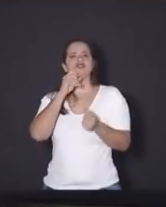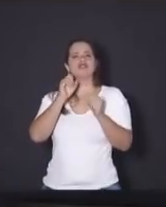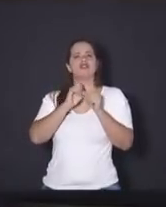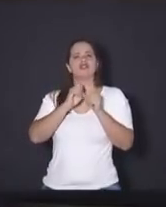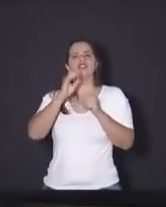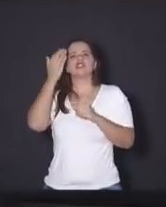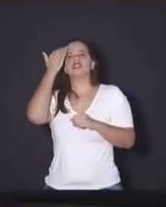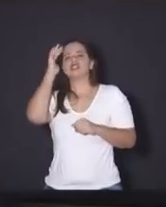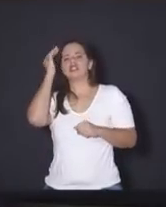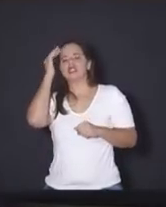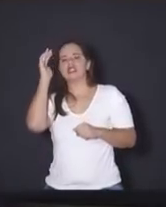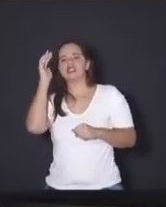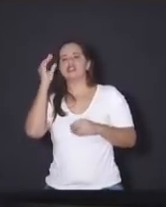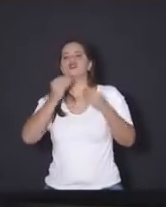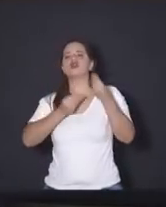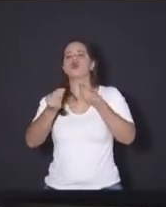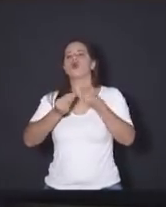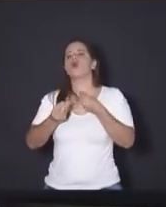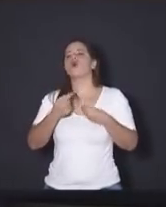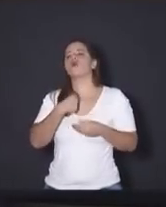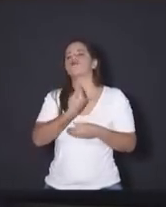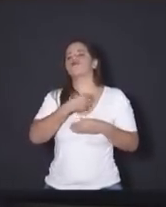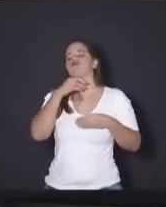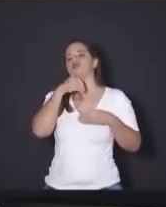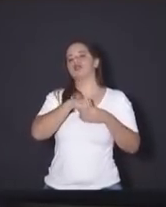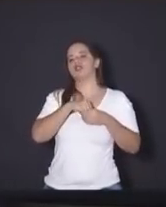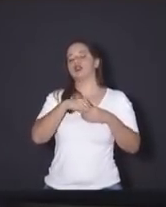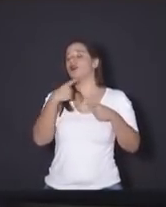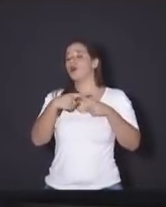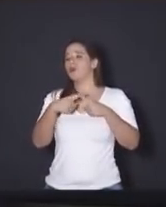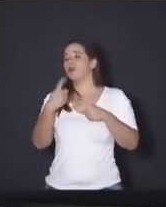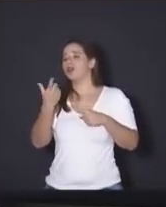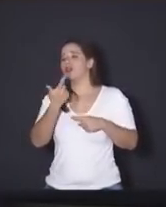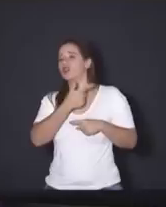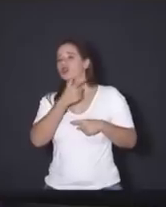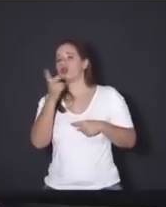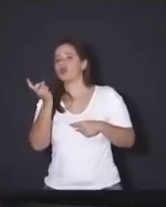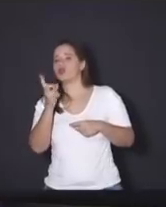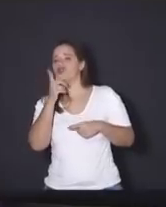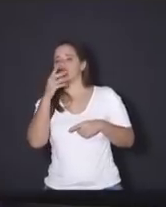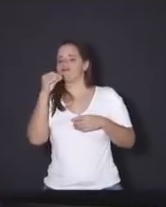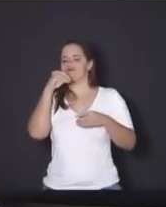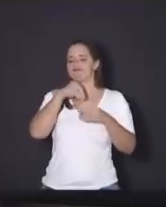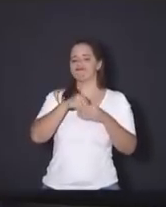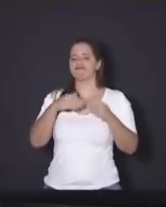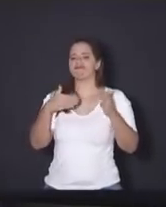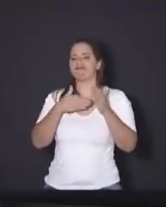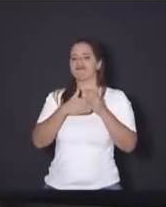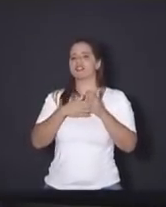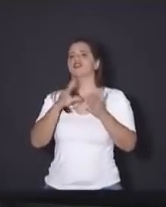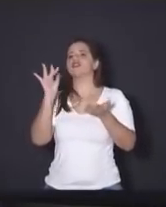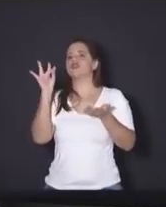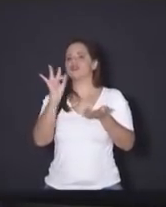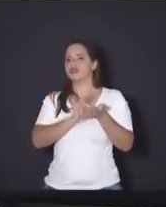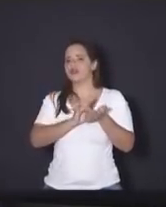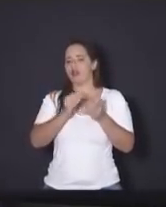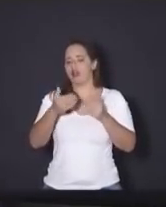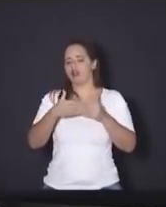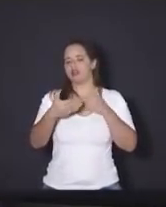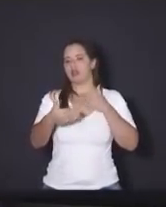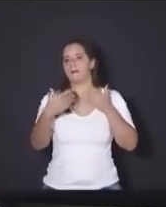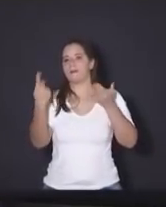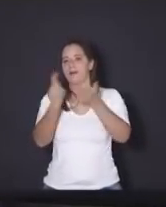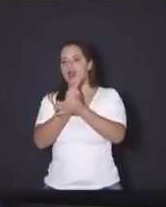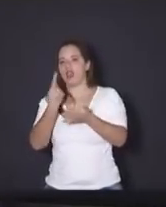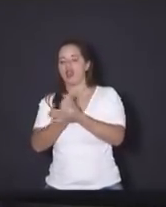entender como é que nós chegamos não é porque nós não batemos na trave e nós chegamos de fato com a partir dos erros